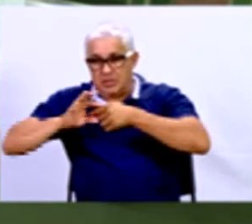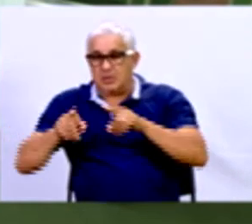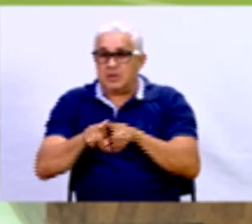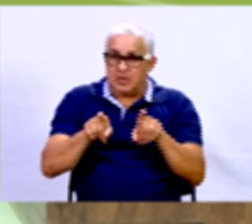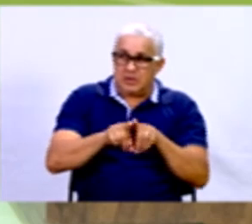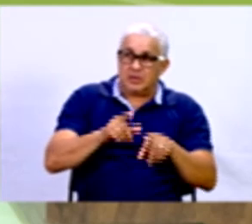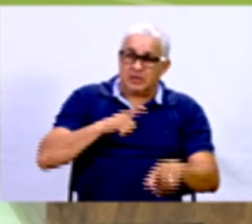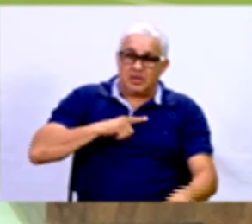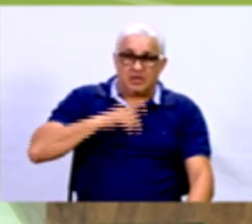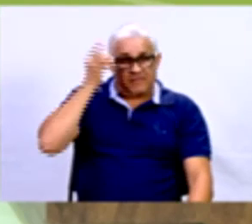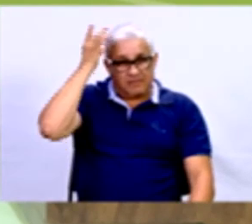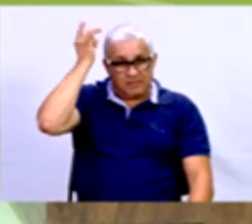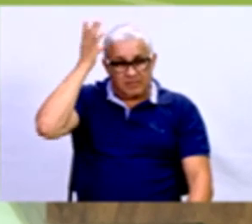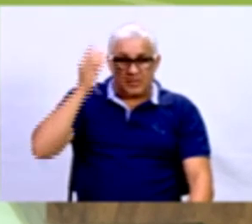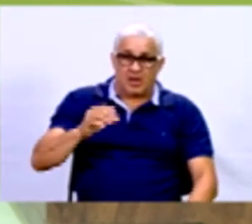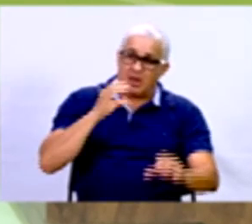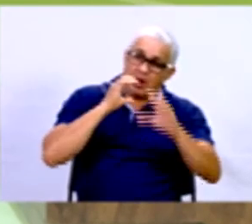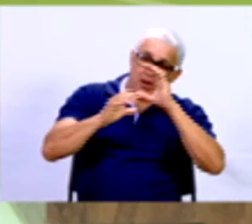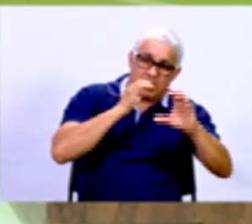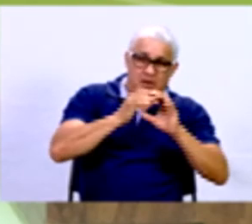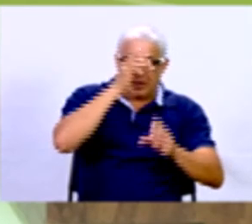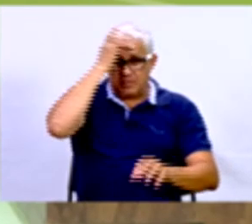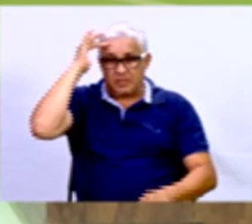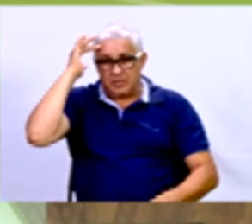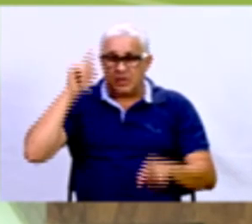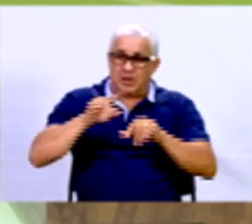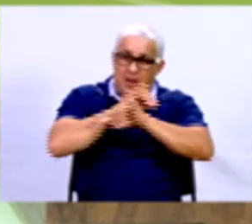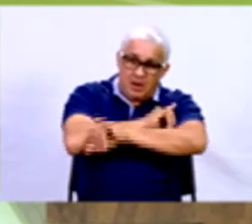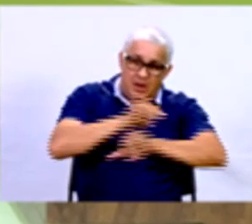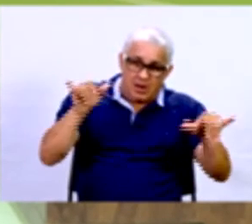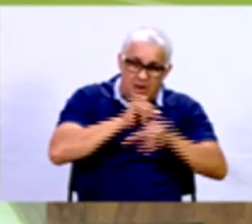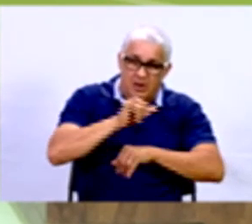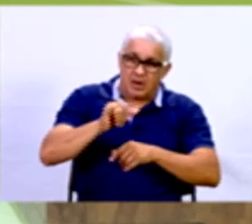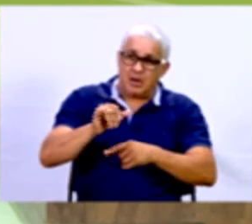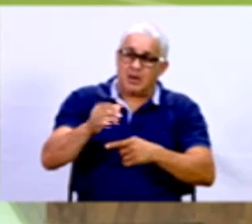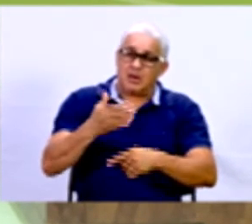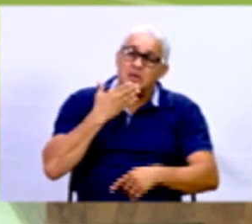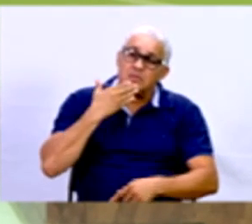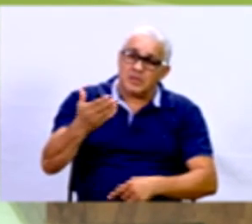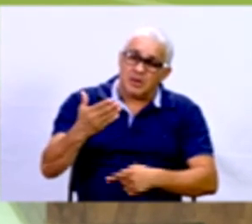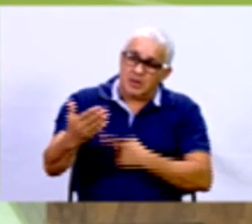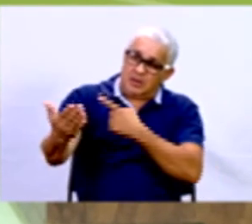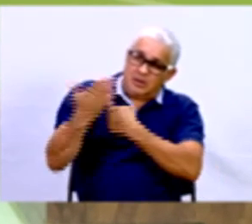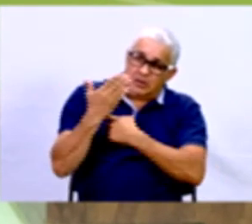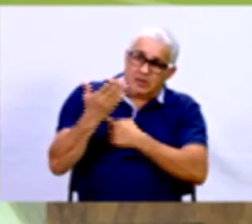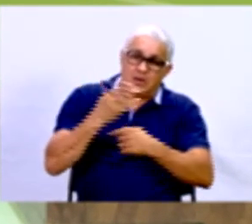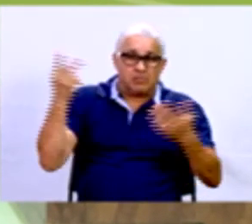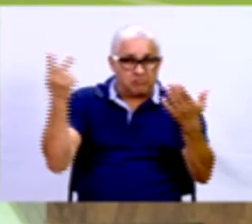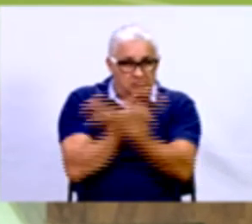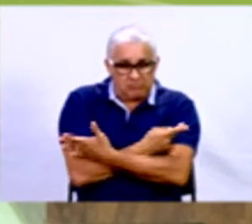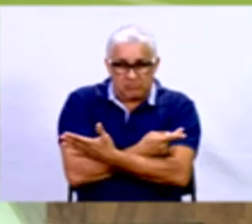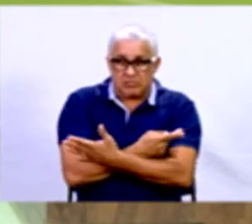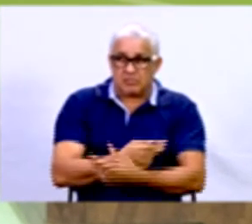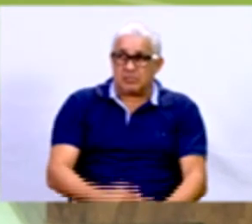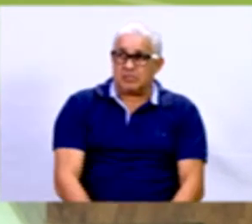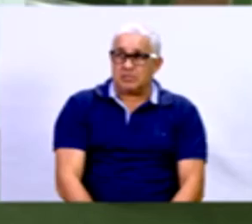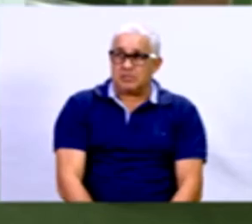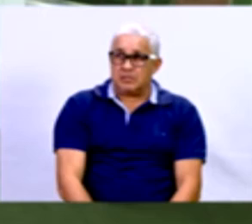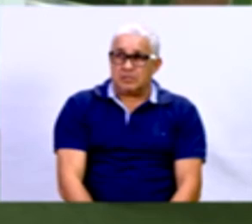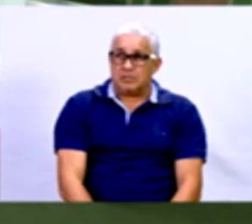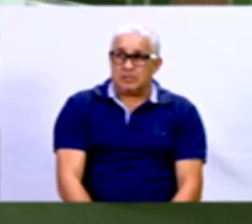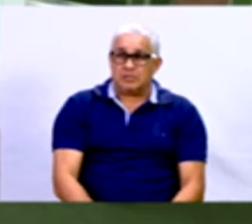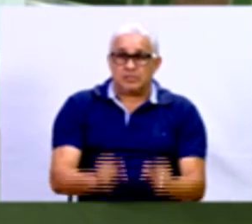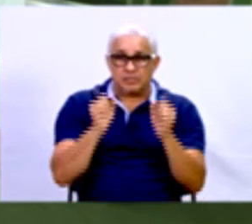de se comunicar com as autoridades, informar, pedir auxílio caso ocorra algum acidente.